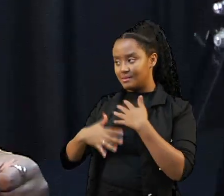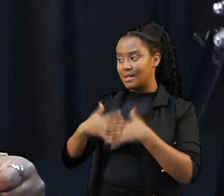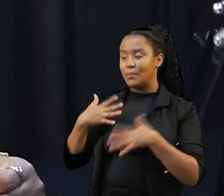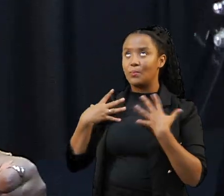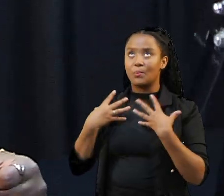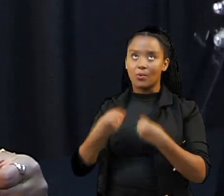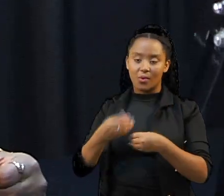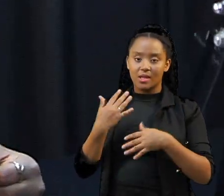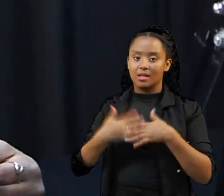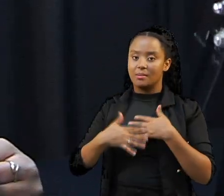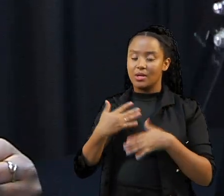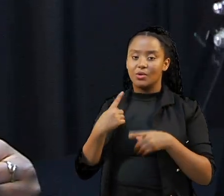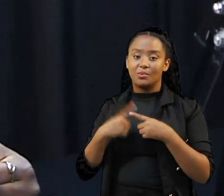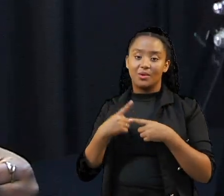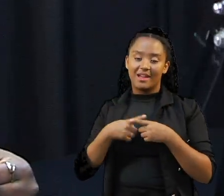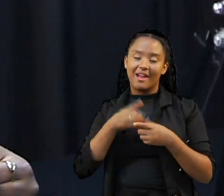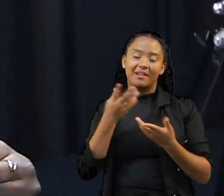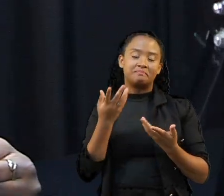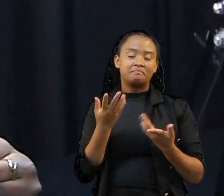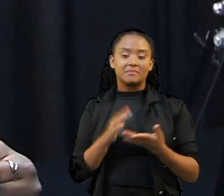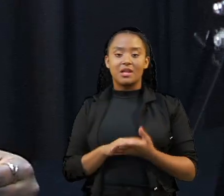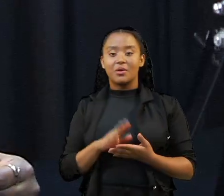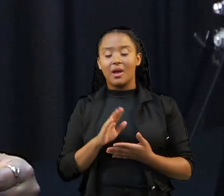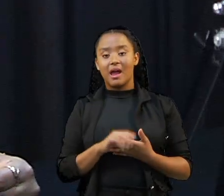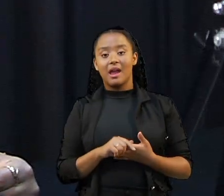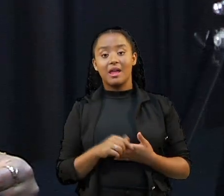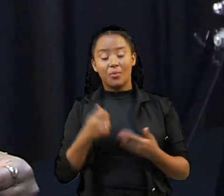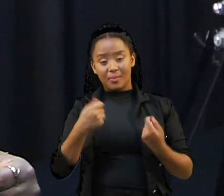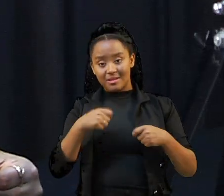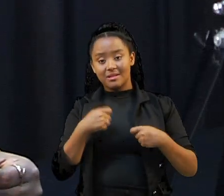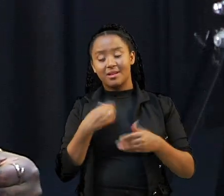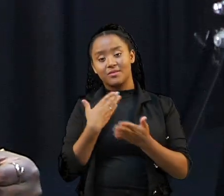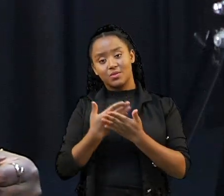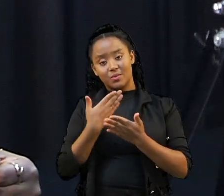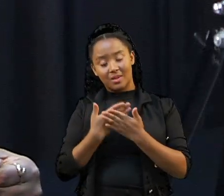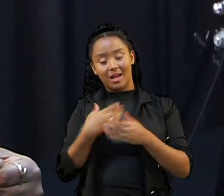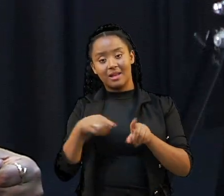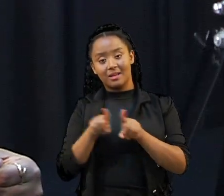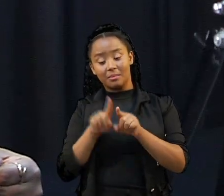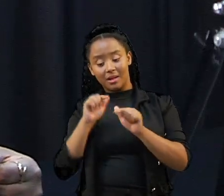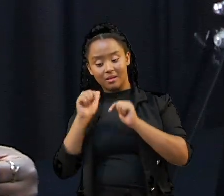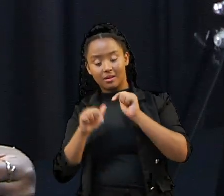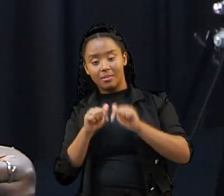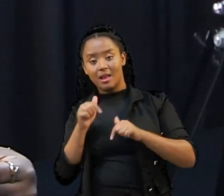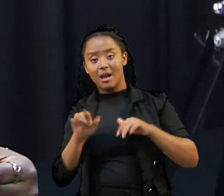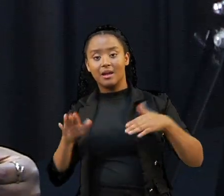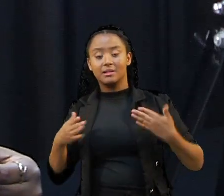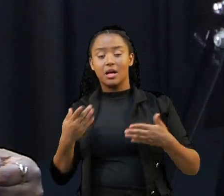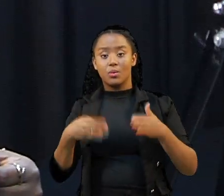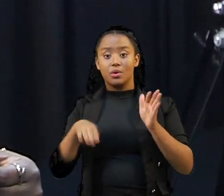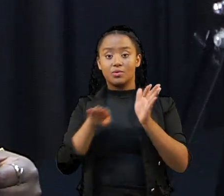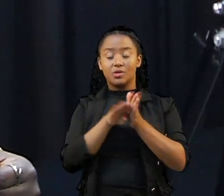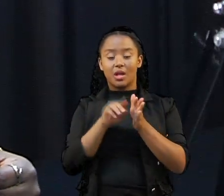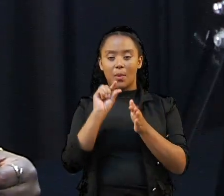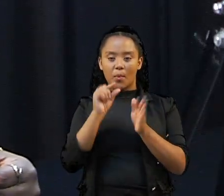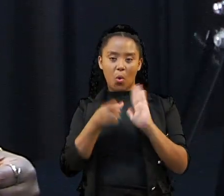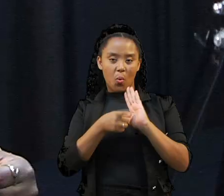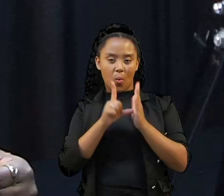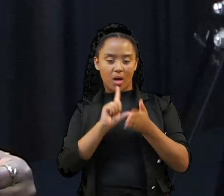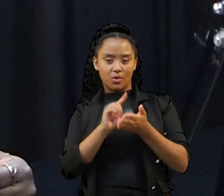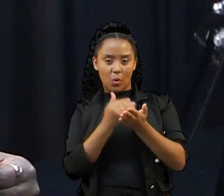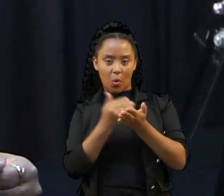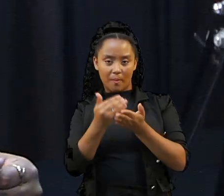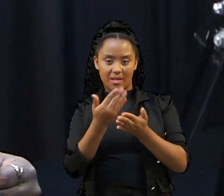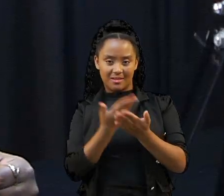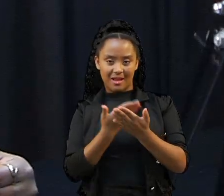porque como eu falei, eu precisava estudar e trabalhar. Então, eu cheguei aqui um pouquinho antes do início das aulas